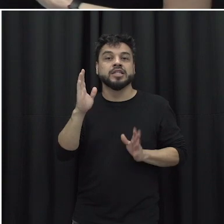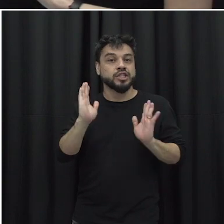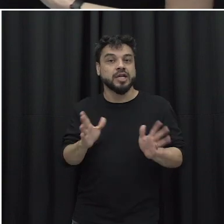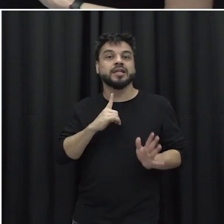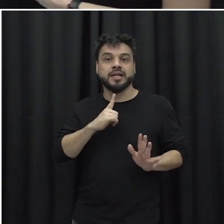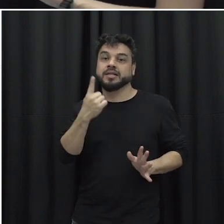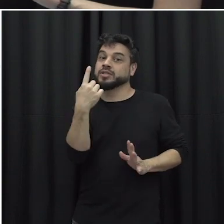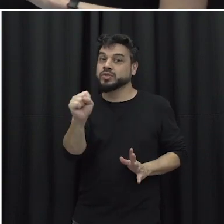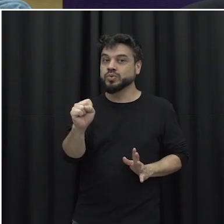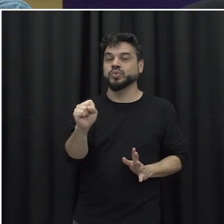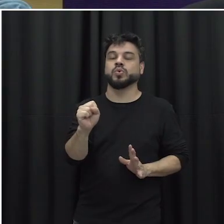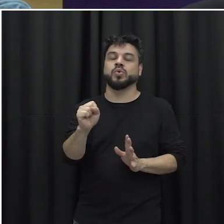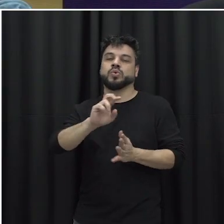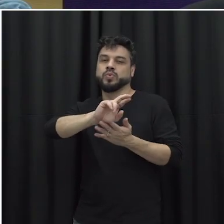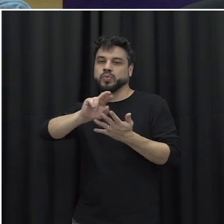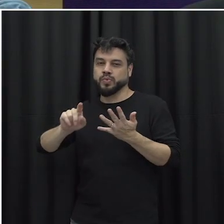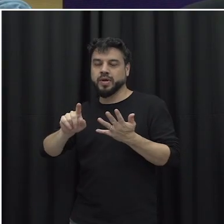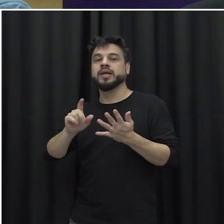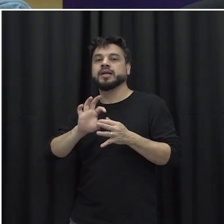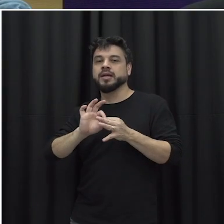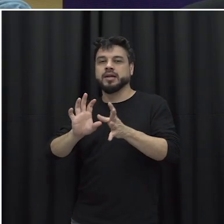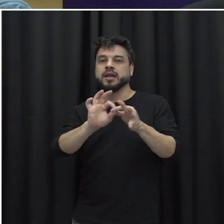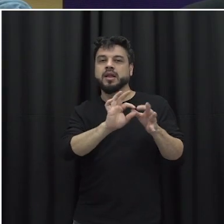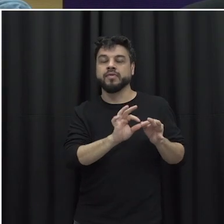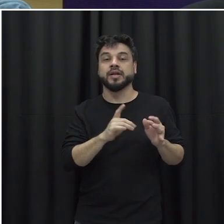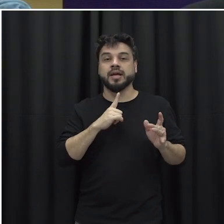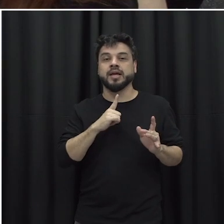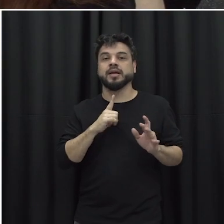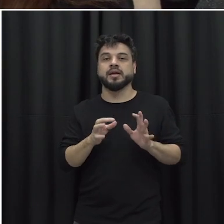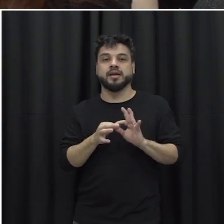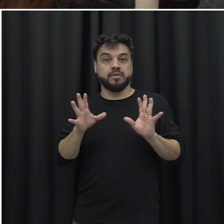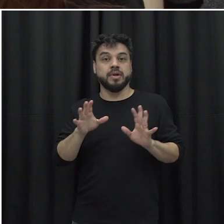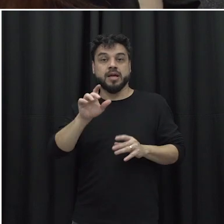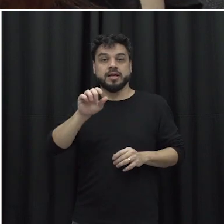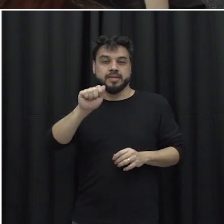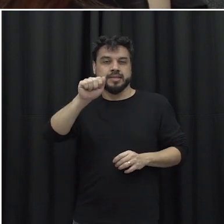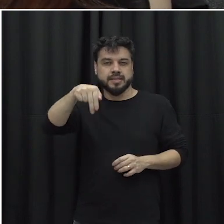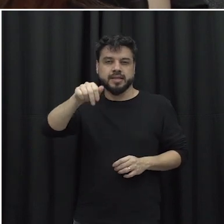foram autorizados, né, tem uma